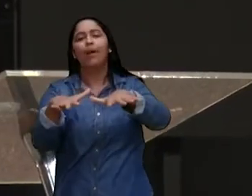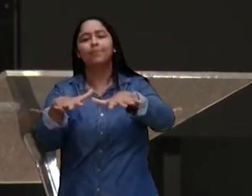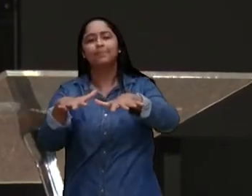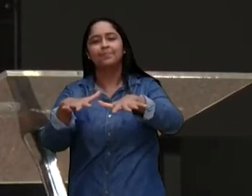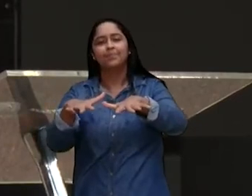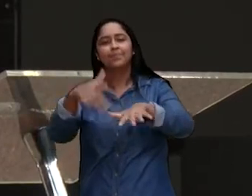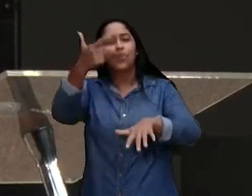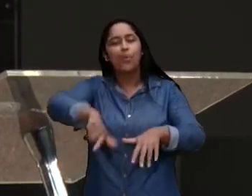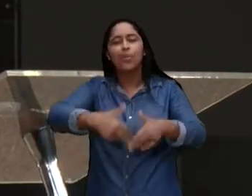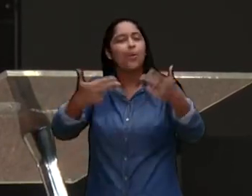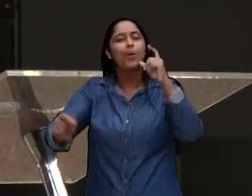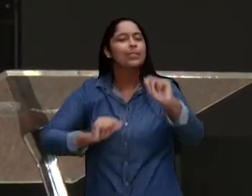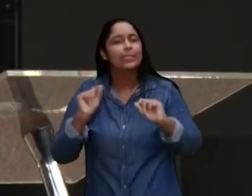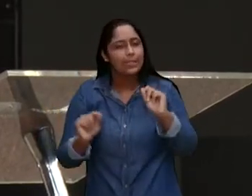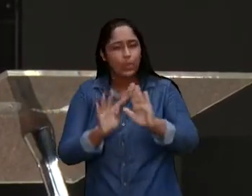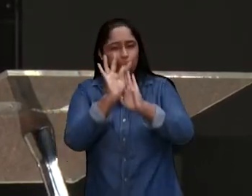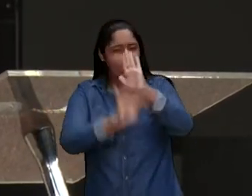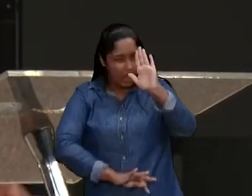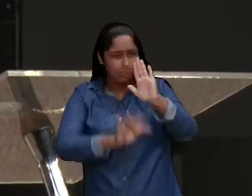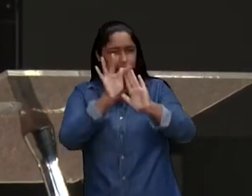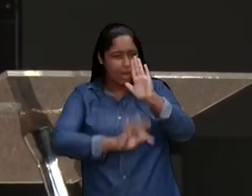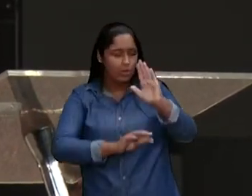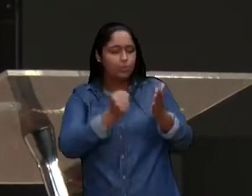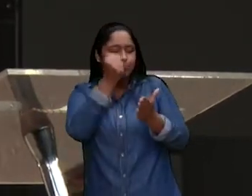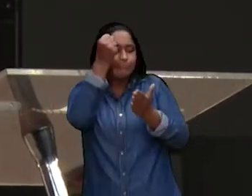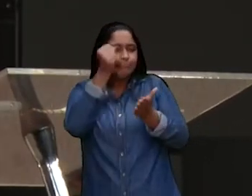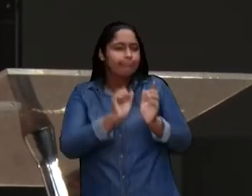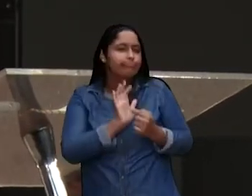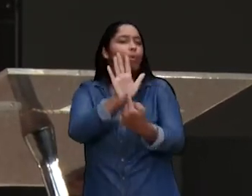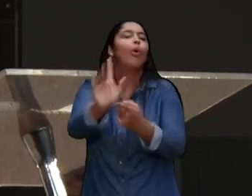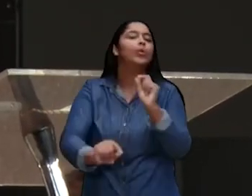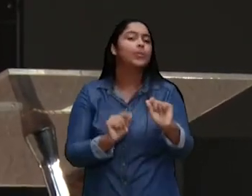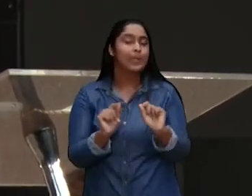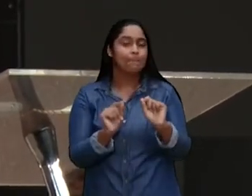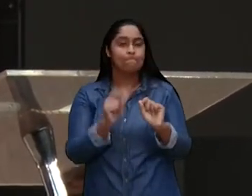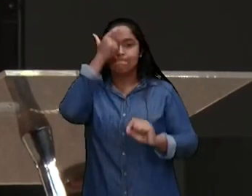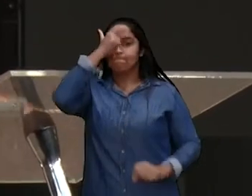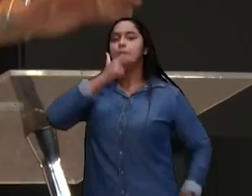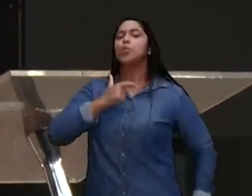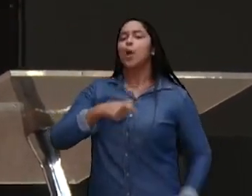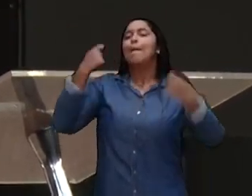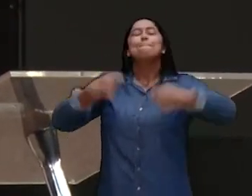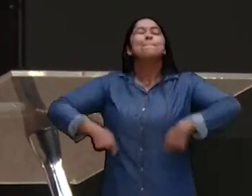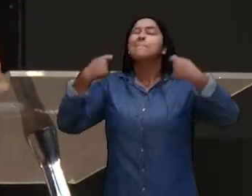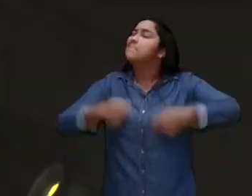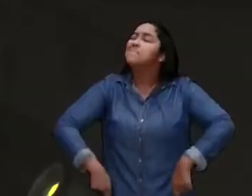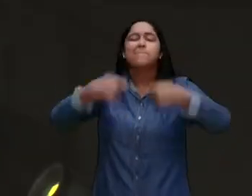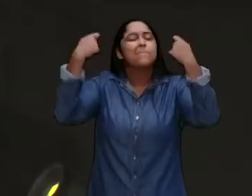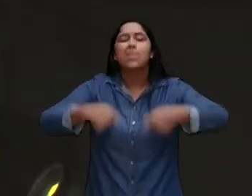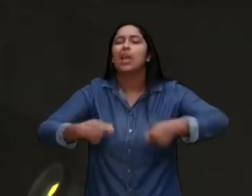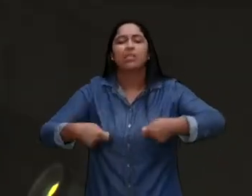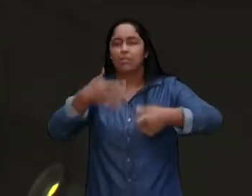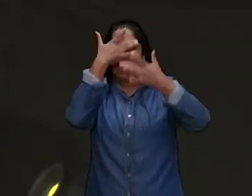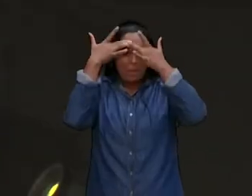o que é que há pessoas que só serão endireitados essa igreja as notar e tem pessoas que vem para cá